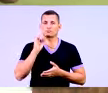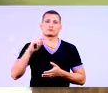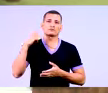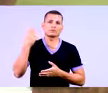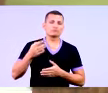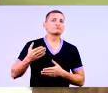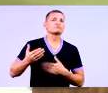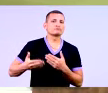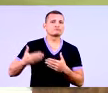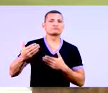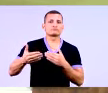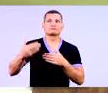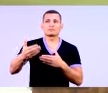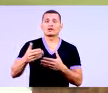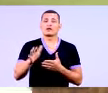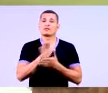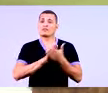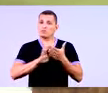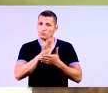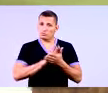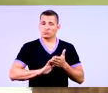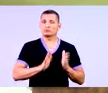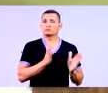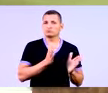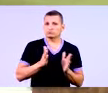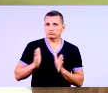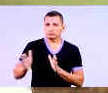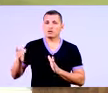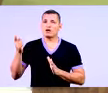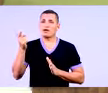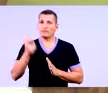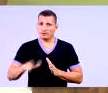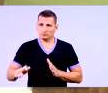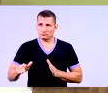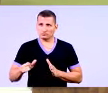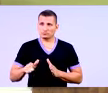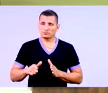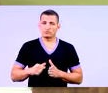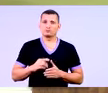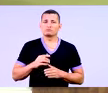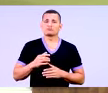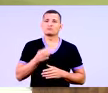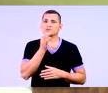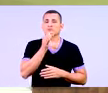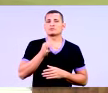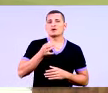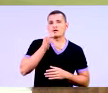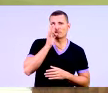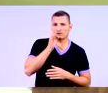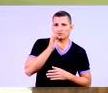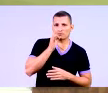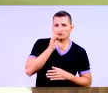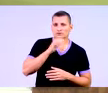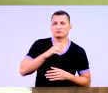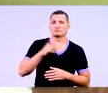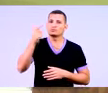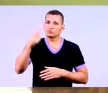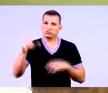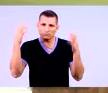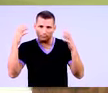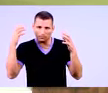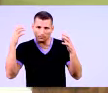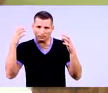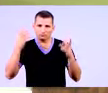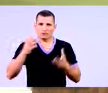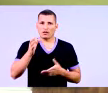adiante nenhuma dessas etapas a gente repete a gente não toma café da manhã vai tomar banho de novo tomou café da manhã